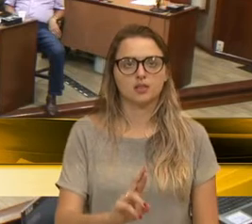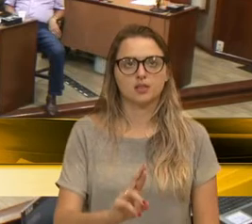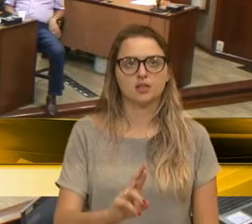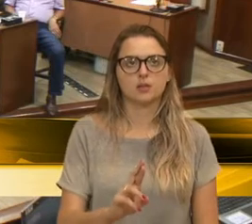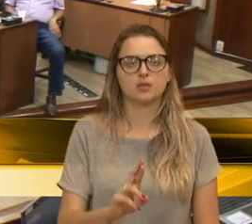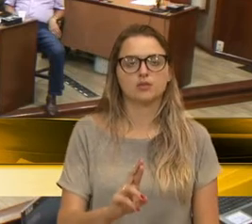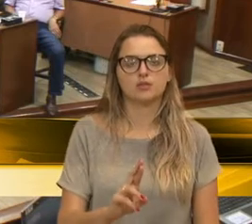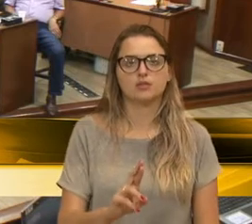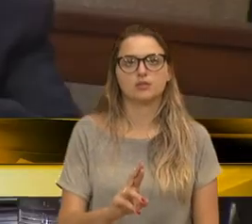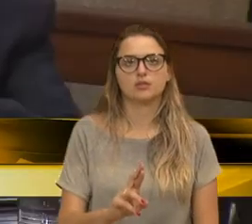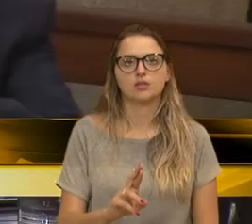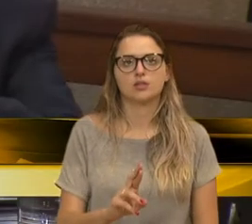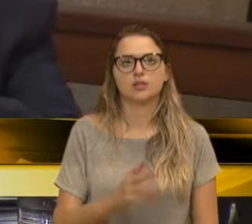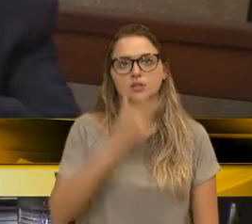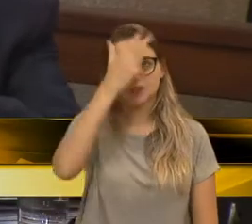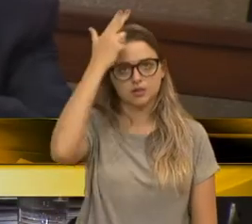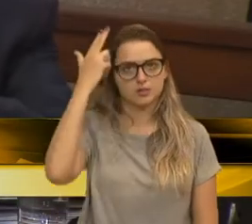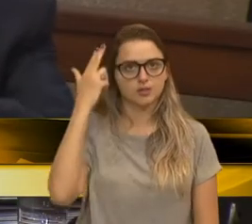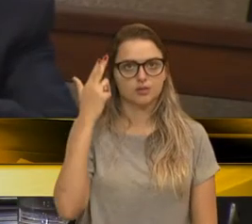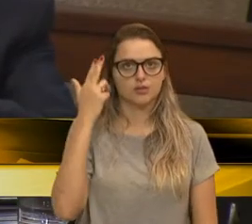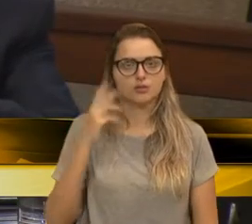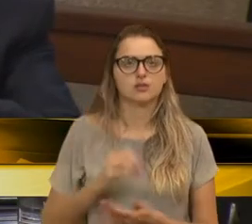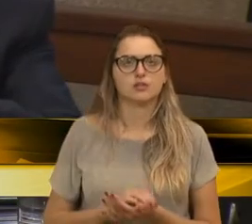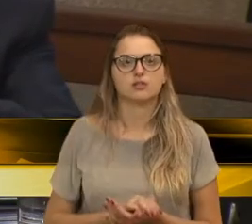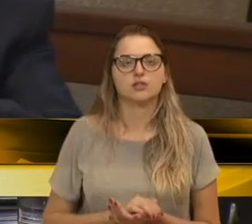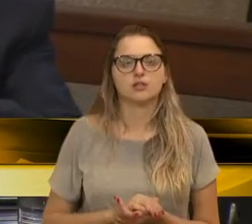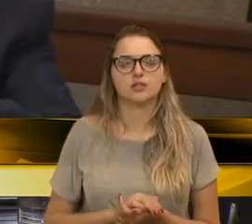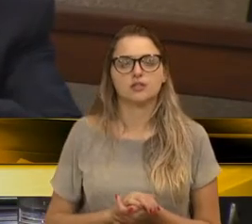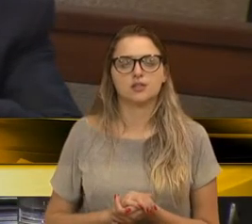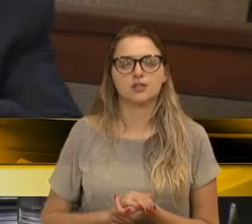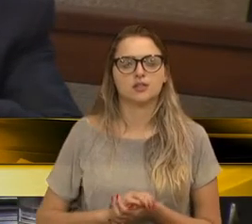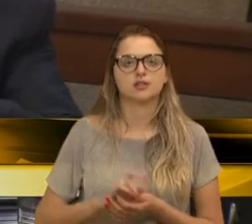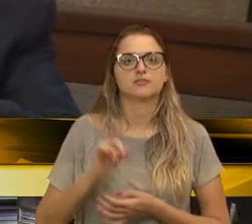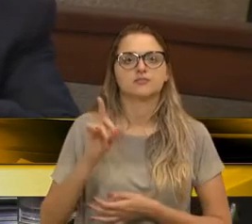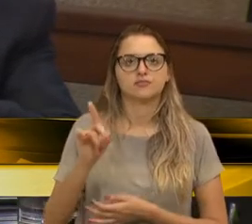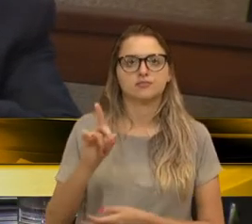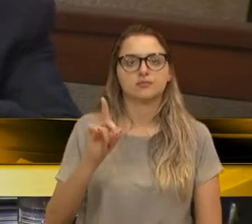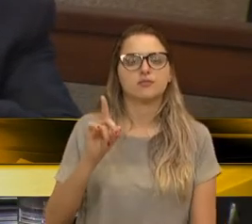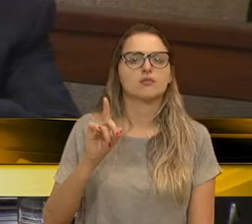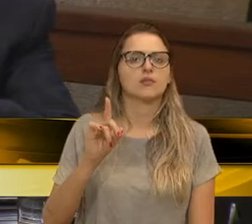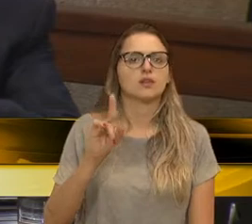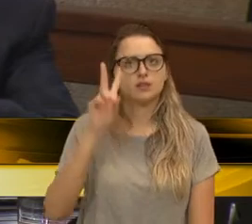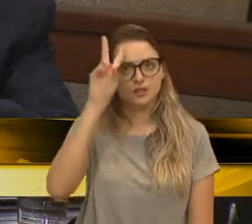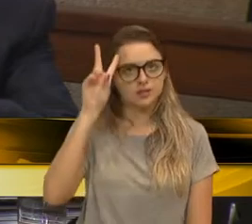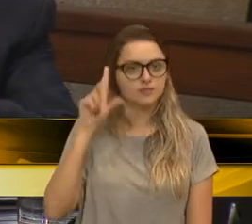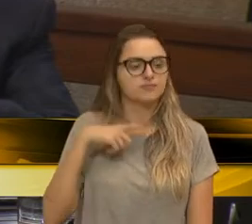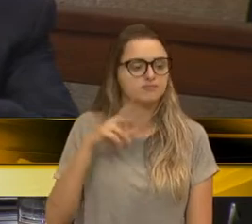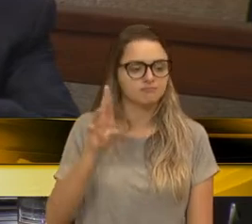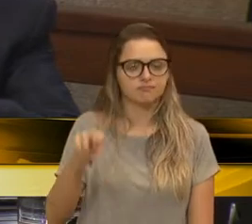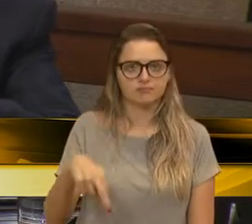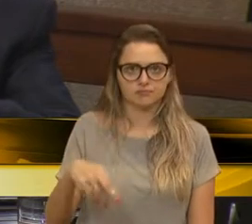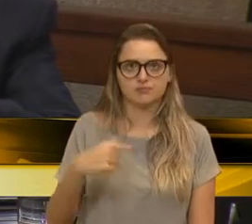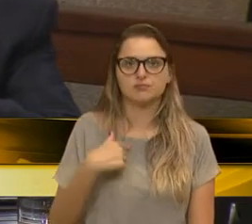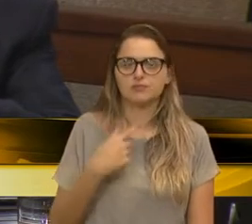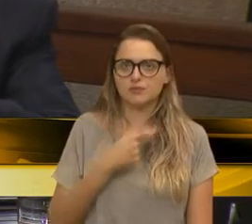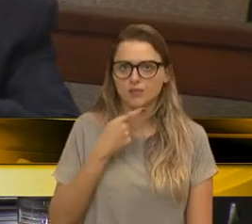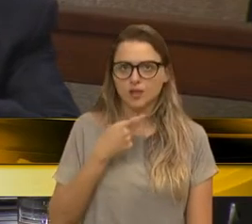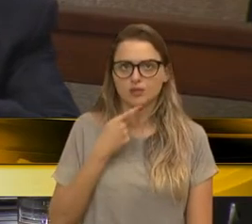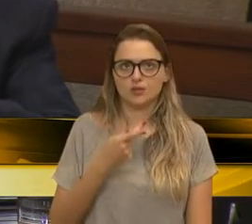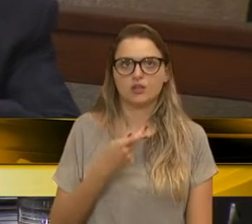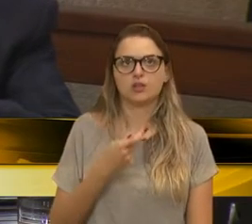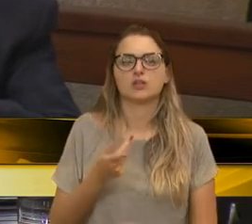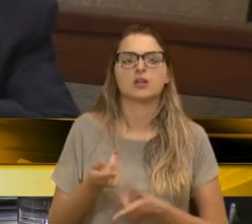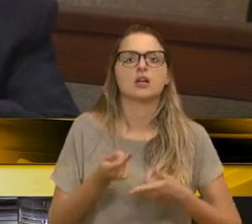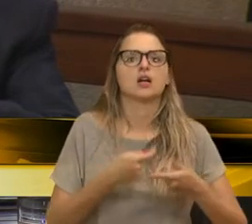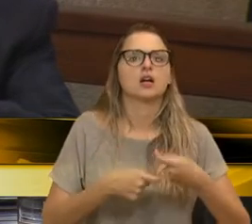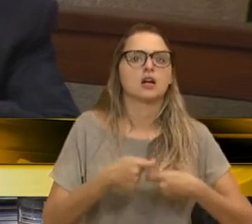casa fora. Vereador Velocino, Vossa Excelência tem toda a razão. E eu diria até que a